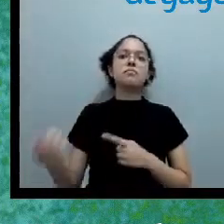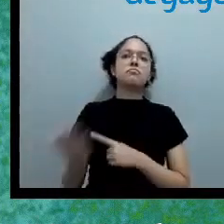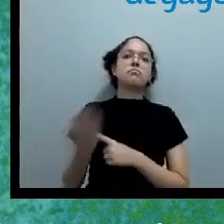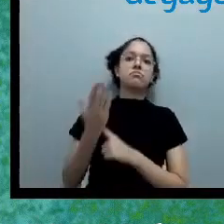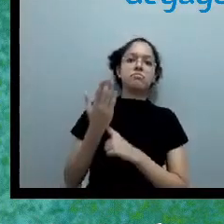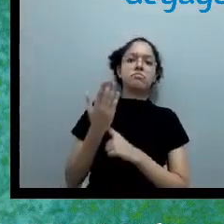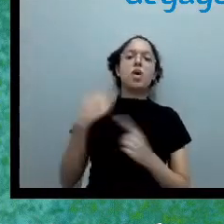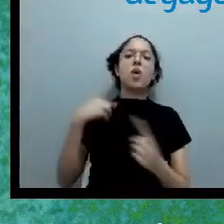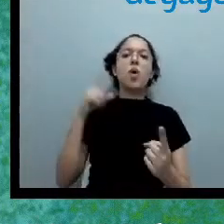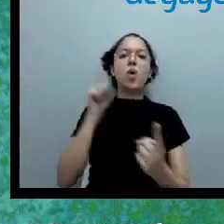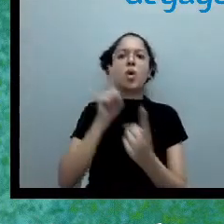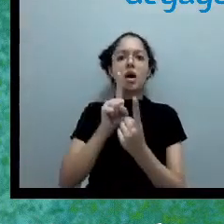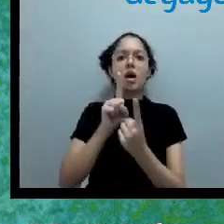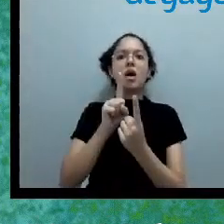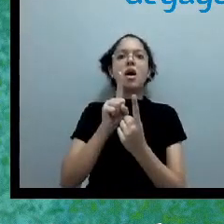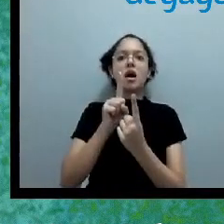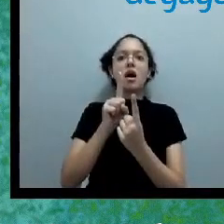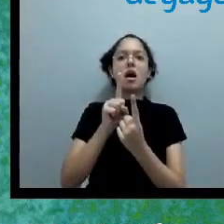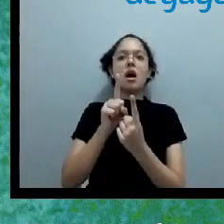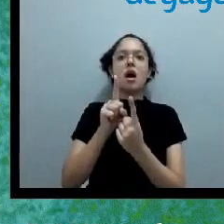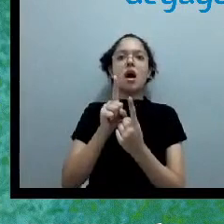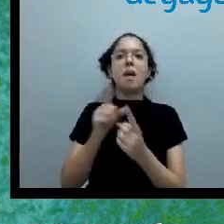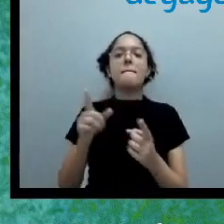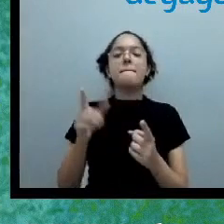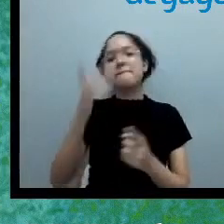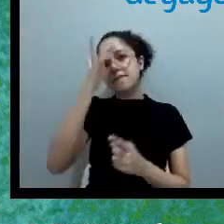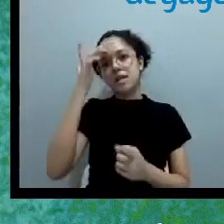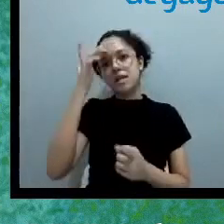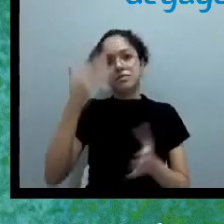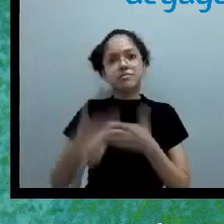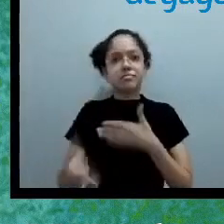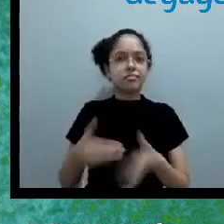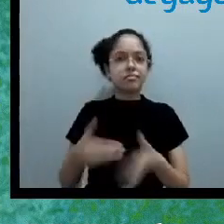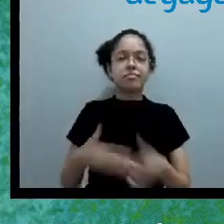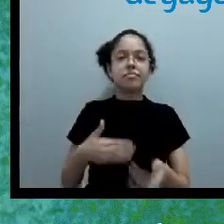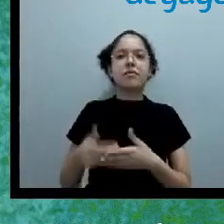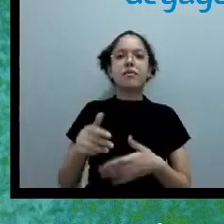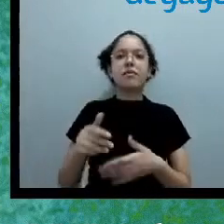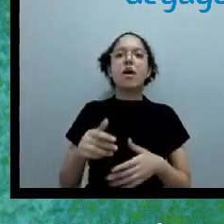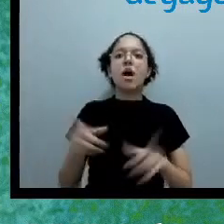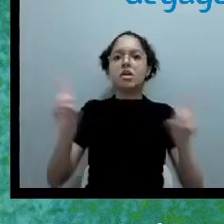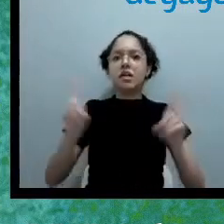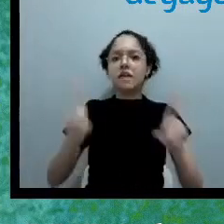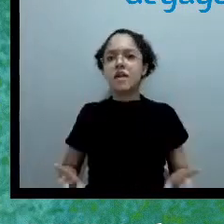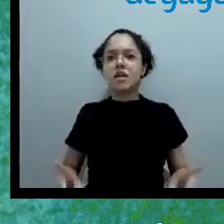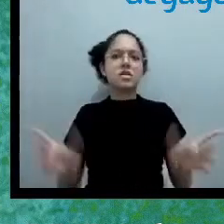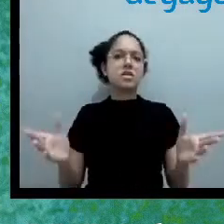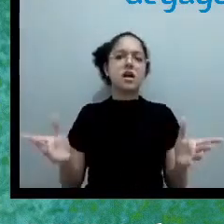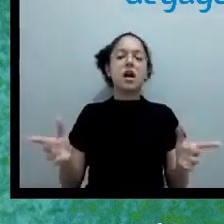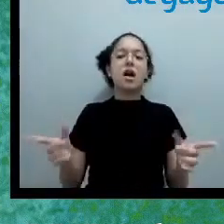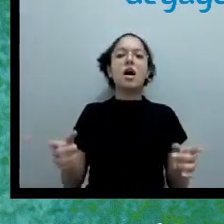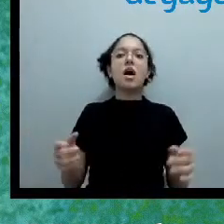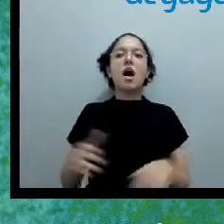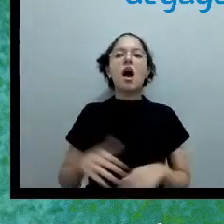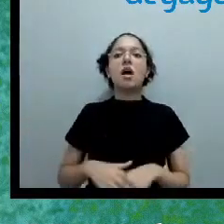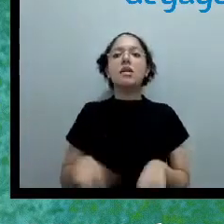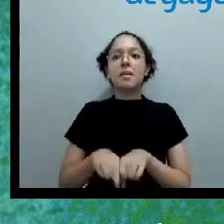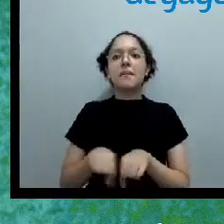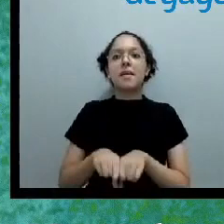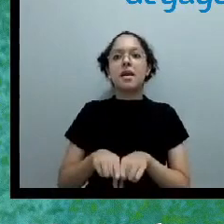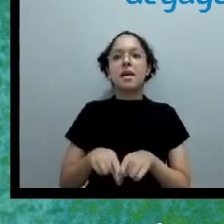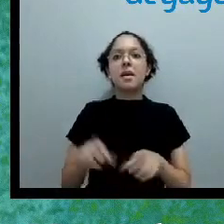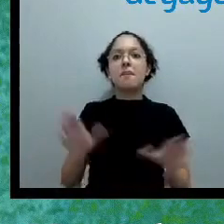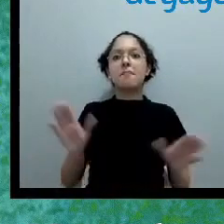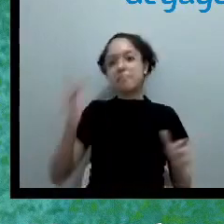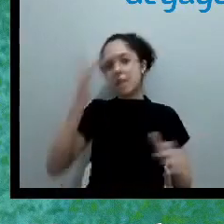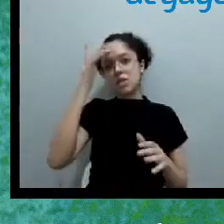né? De muitas das pessoas, diversas deficiências, mas principalmente com autismo, quando eles são sensíveis também aos estímulos musicais. Tem